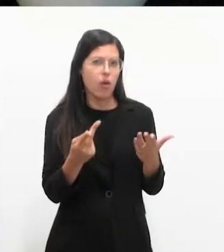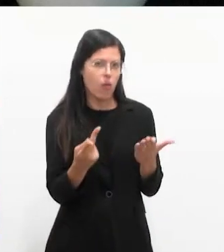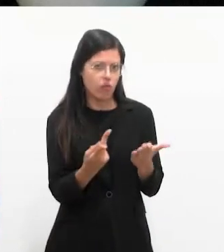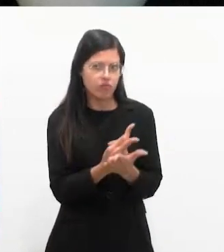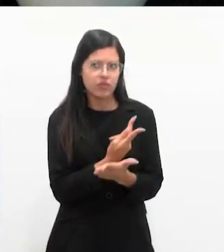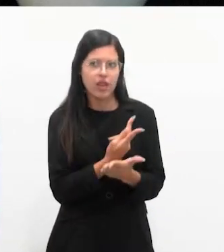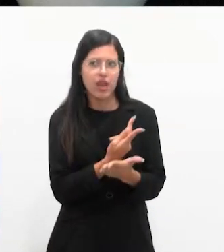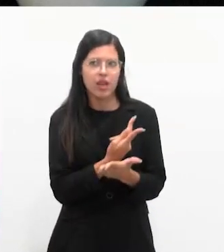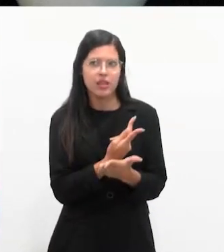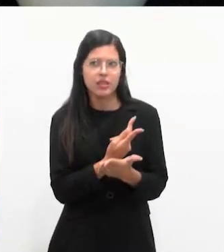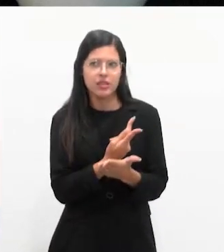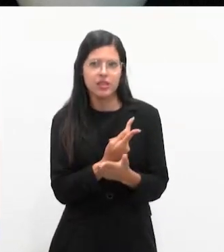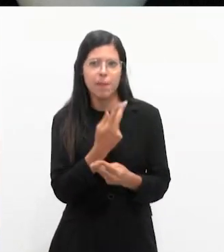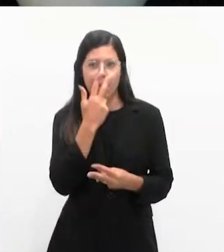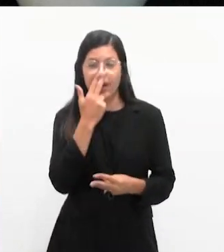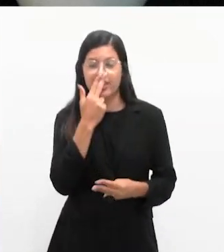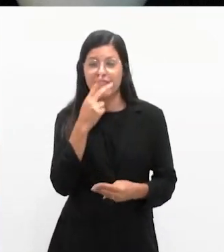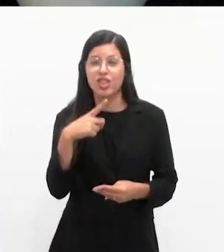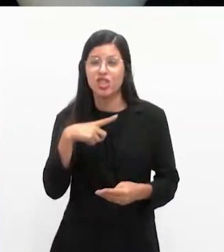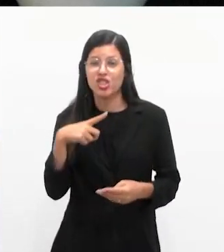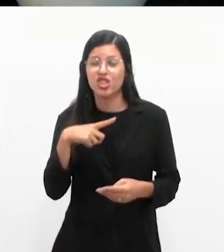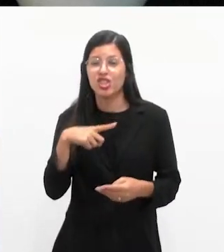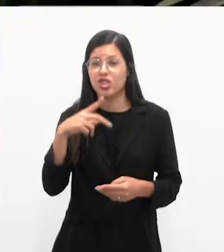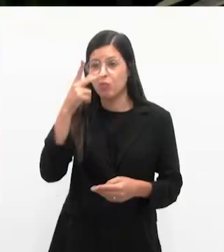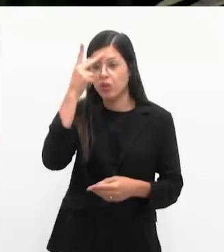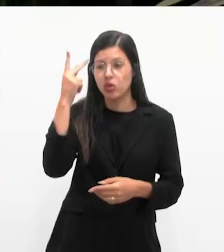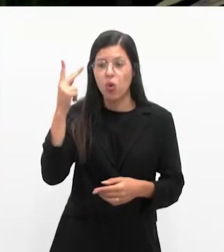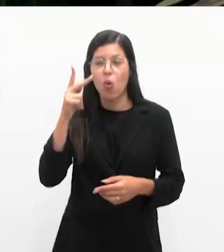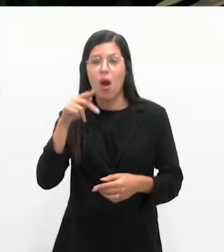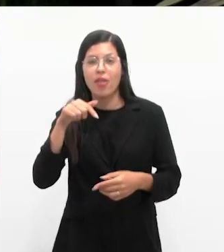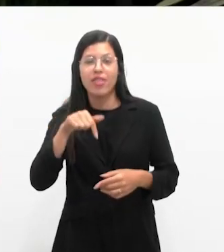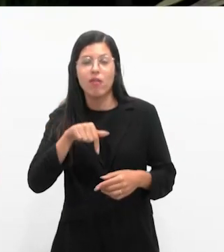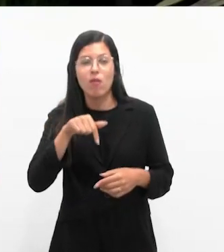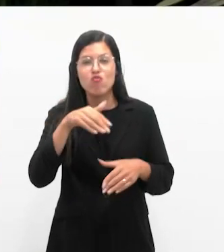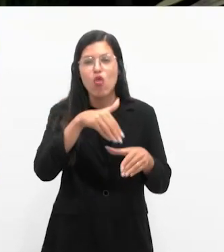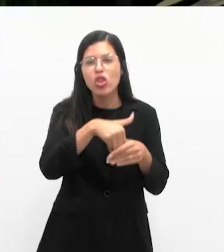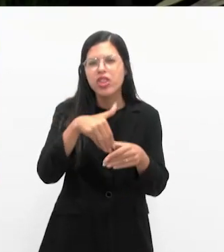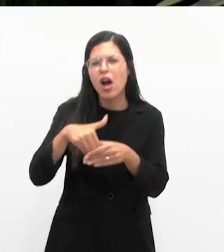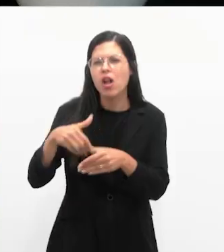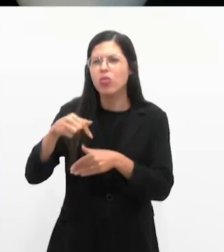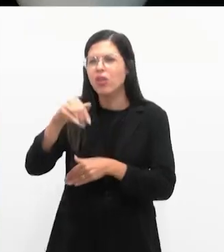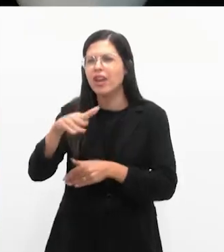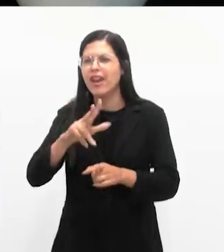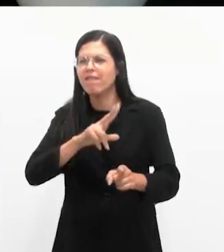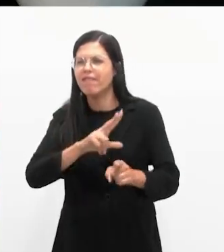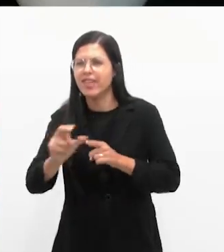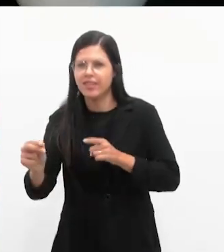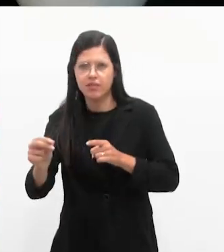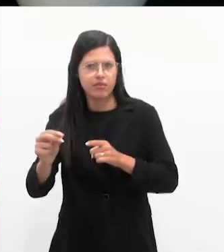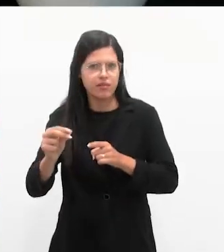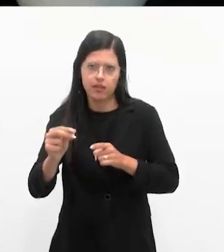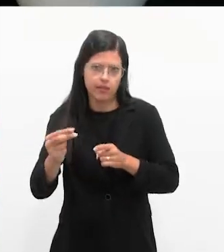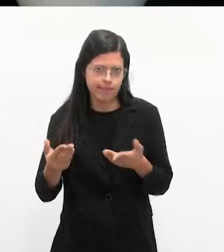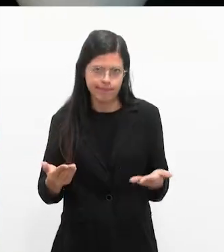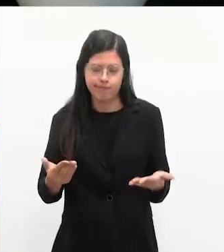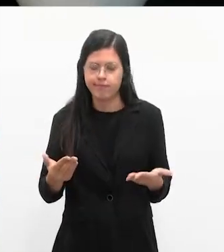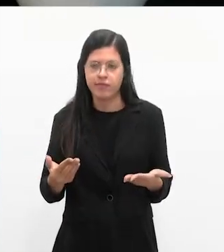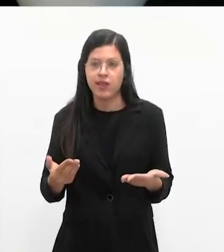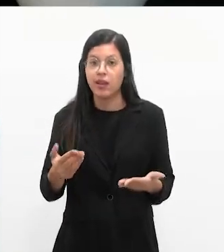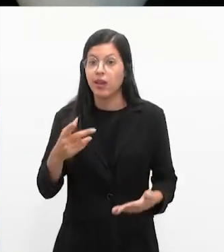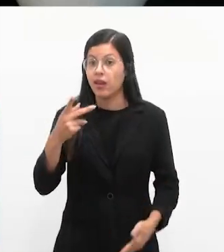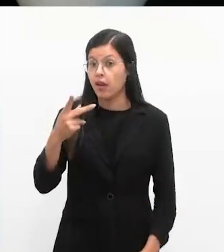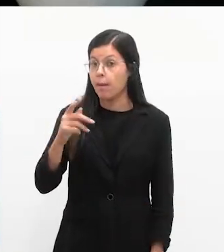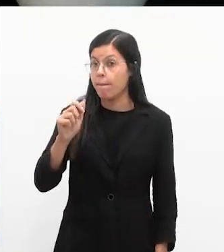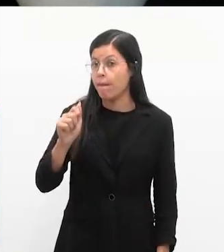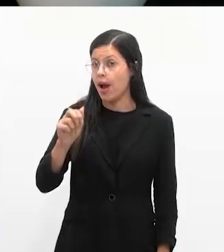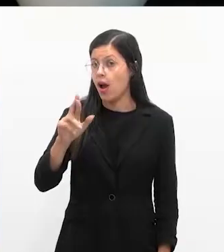gente. Criaram uma bolsa de apostas para isso, né, no mundo. Nunca imaginei que isso pudesse ter. E